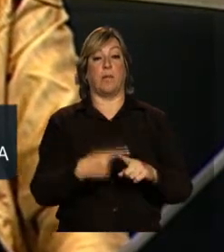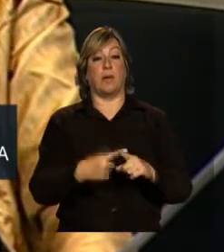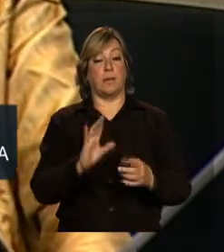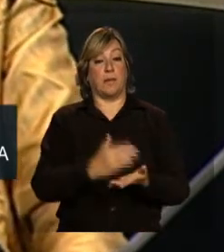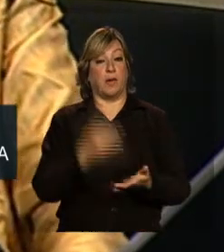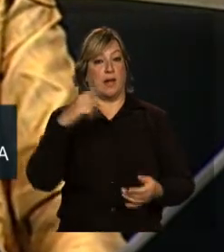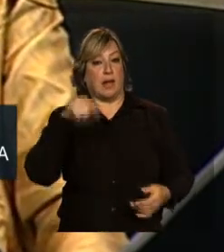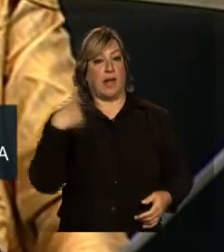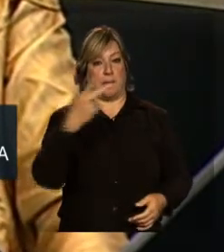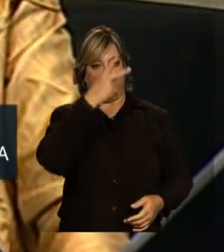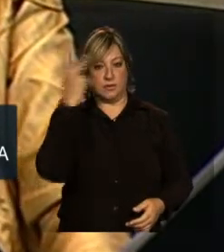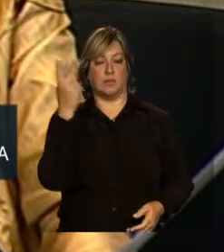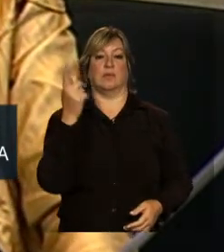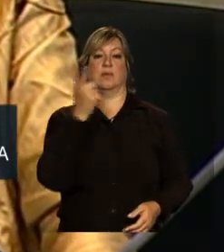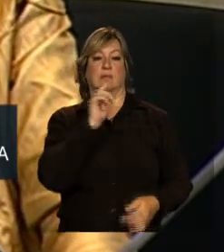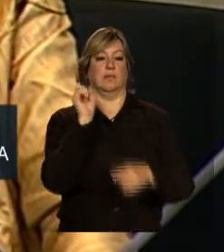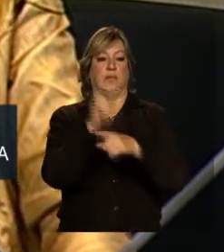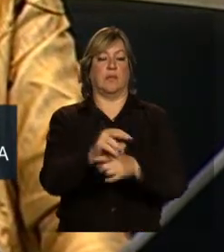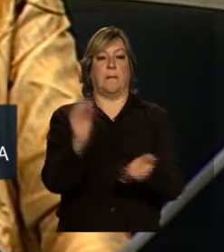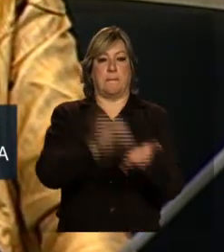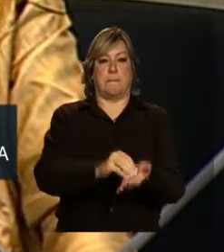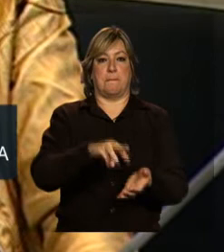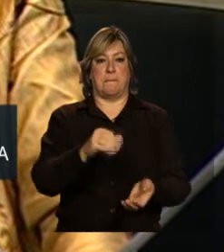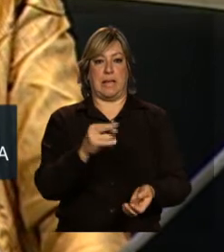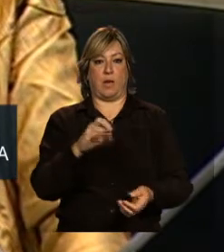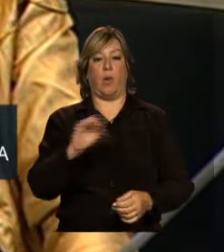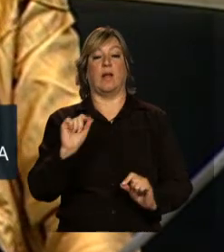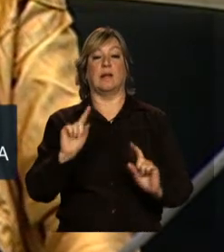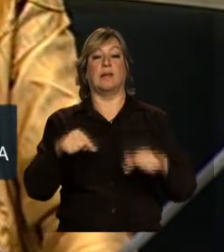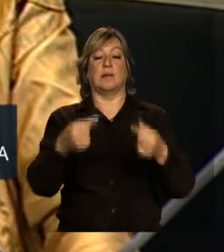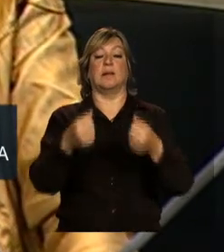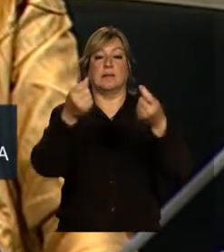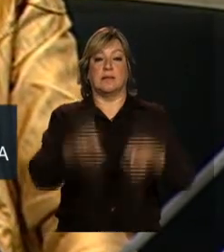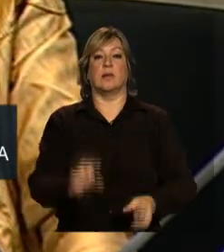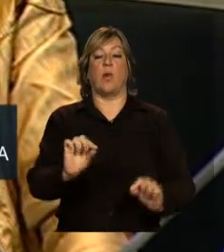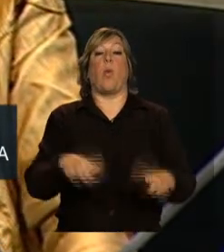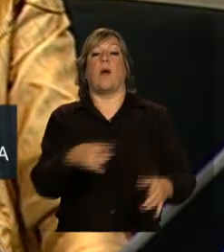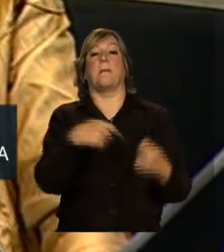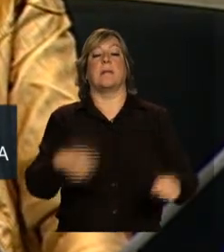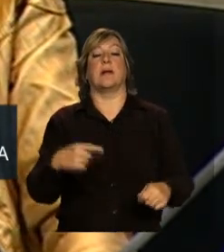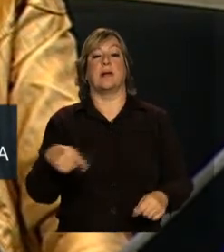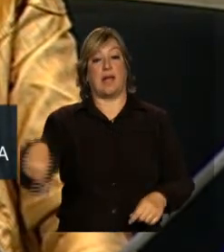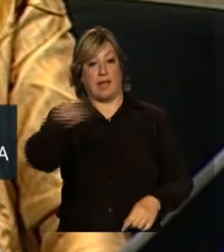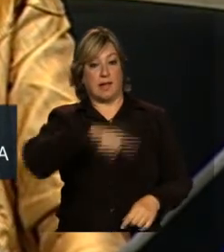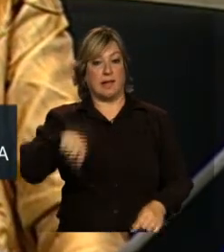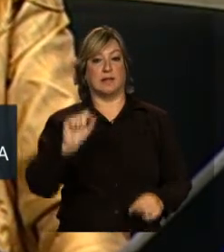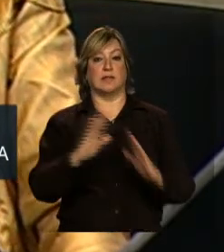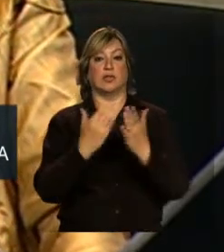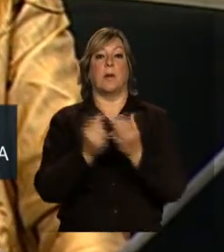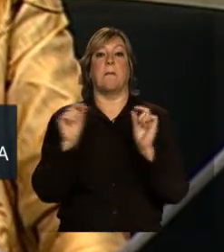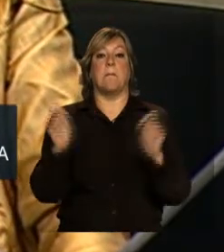matriculam e apresentam as suas especificidades no sentido de que a instituição possa